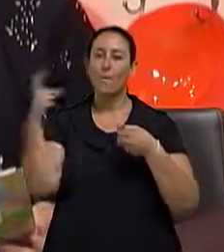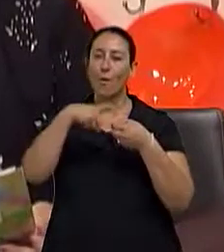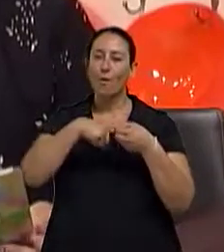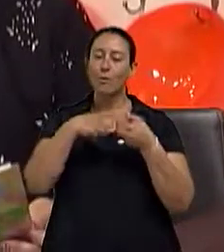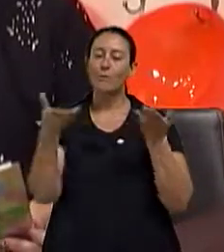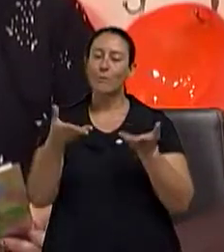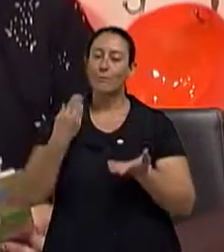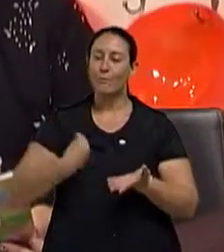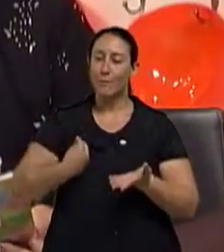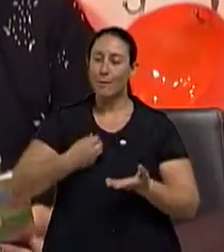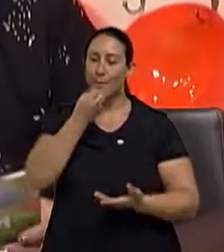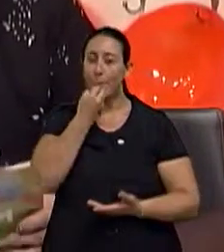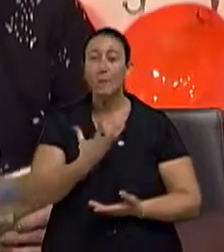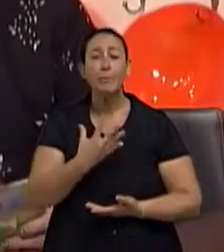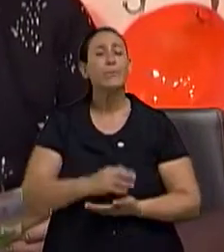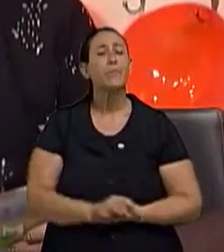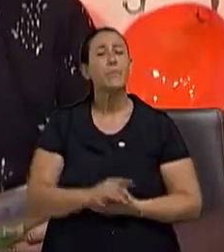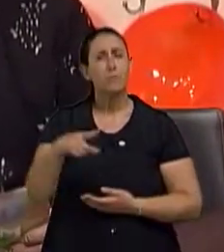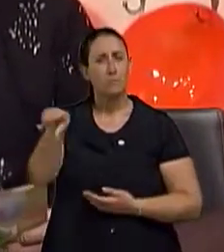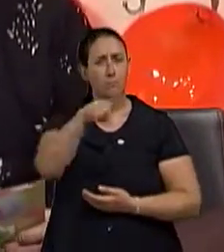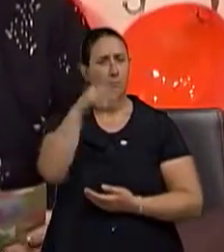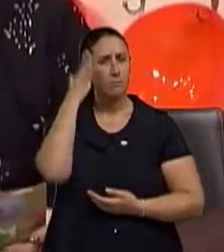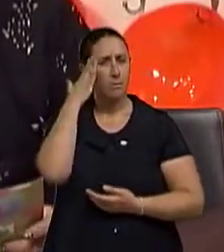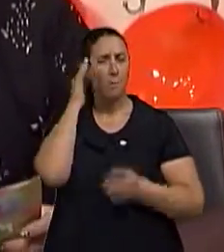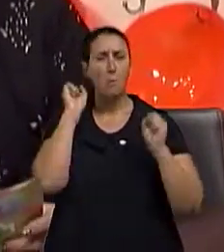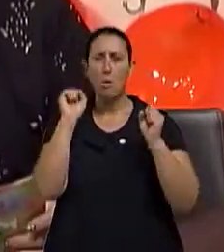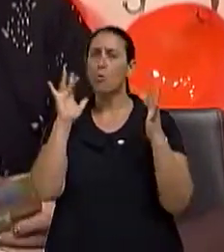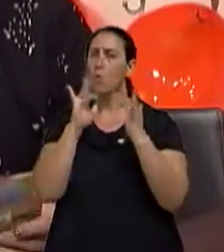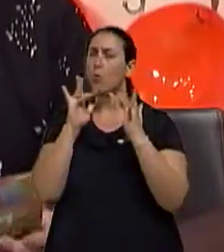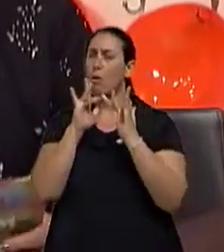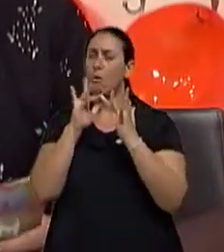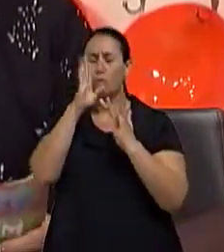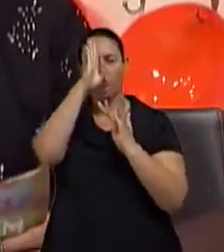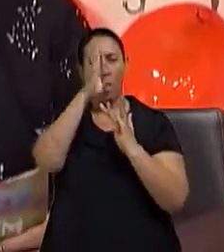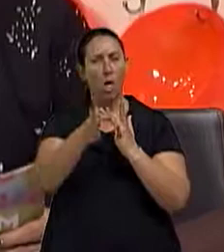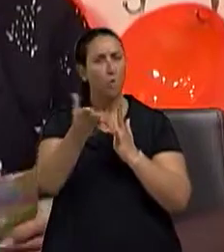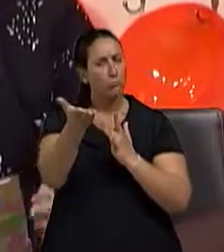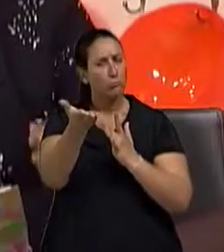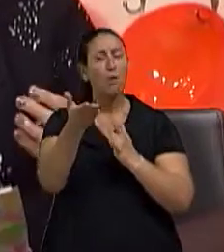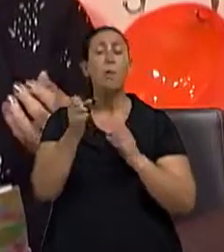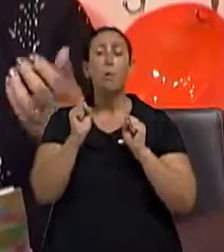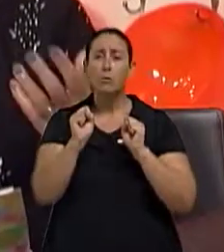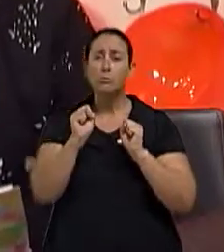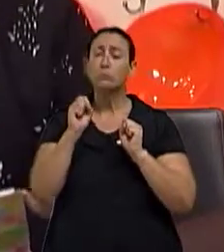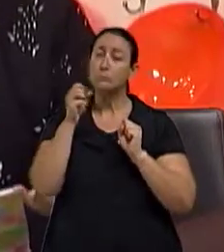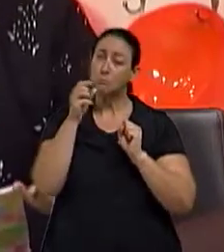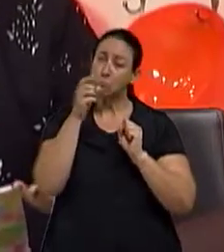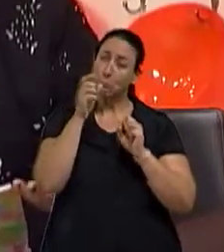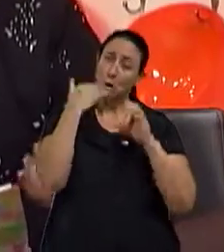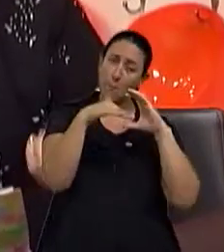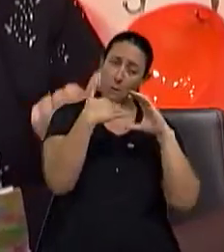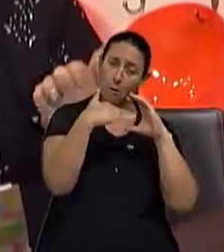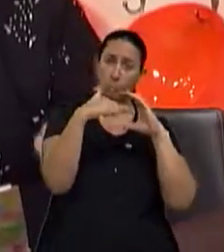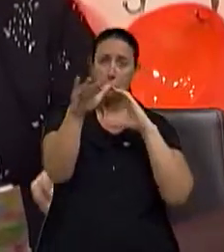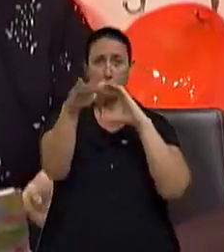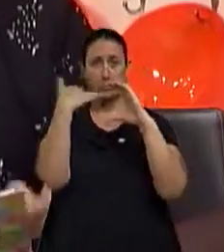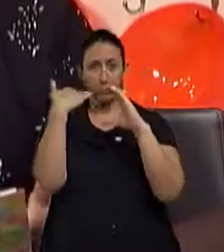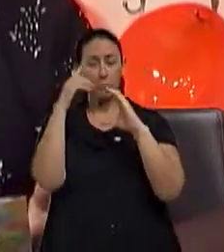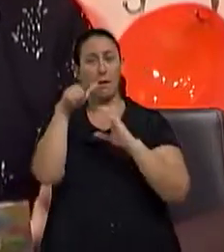volta com o nosso Viva Bem. E você sabe que pode ter uma conexão direta com a gente através do nosso e-mail,